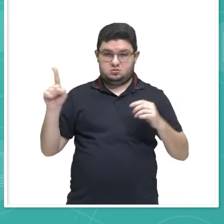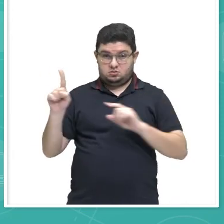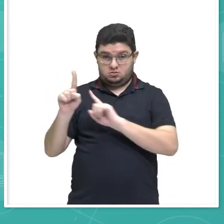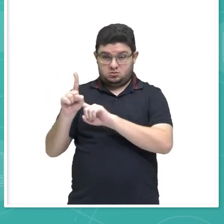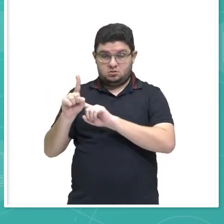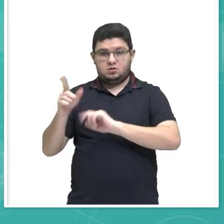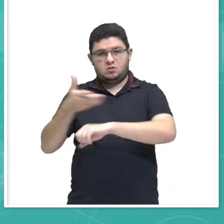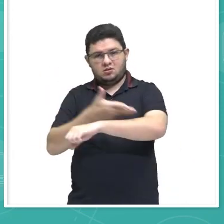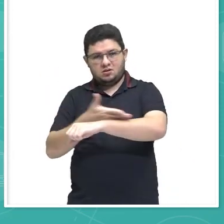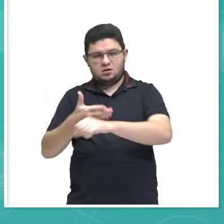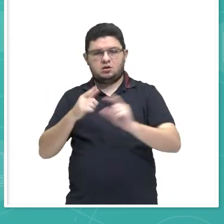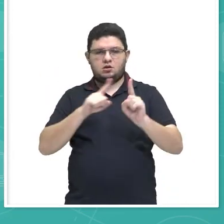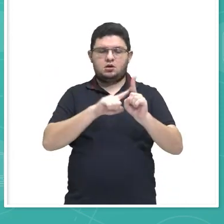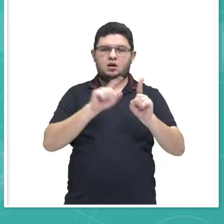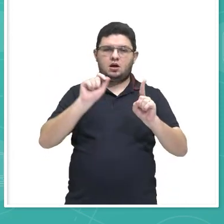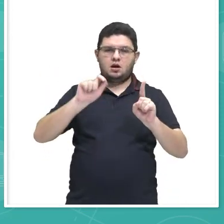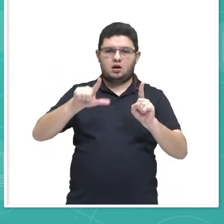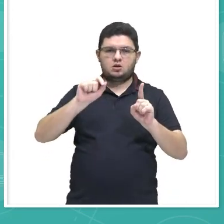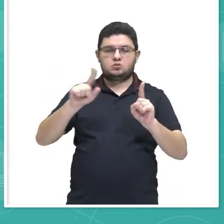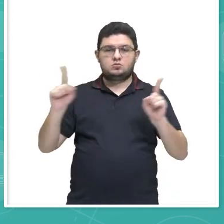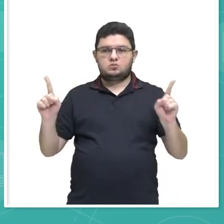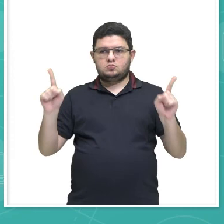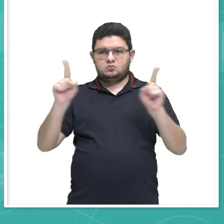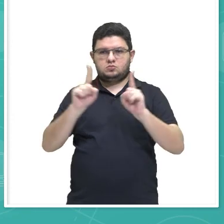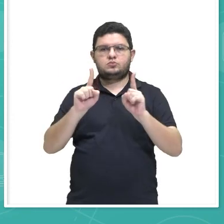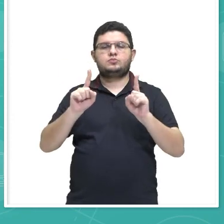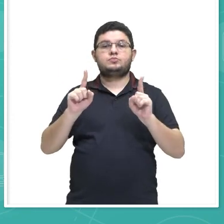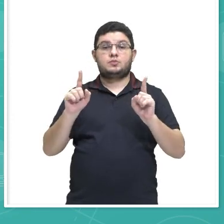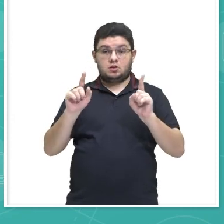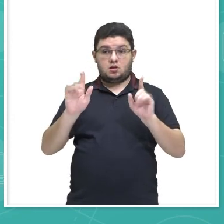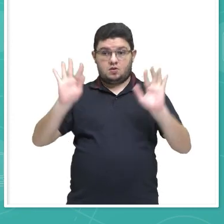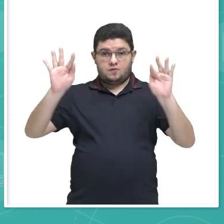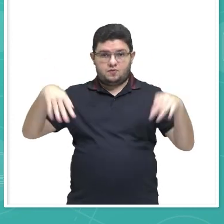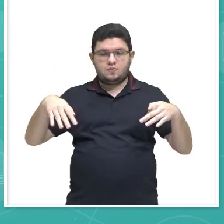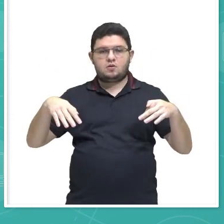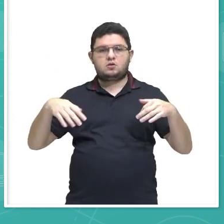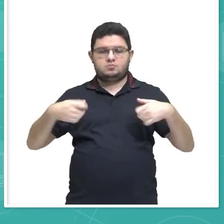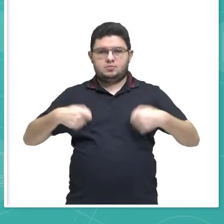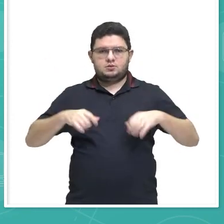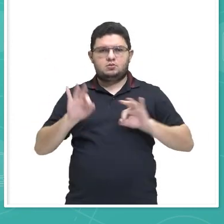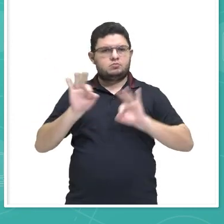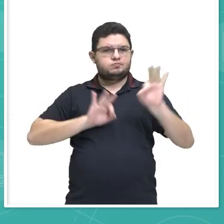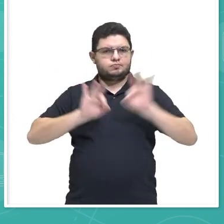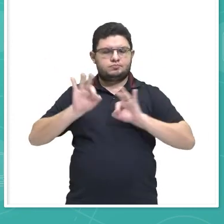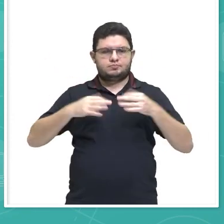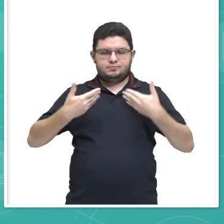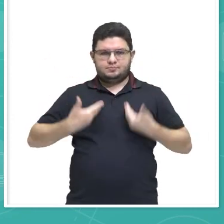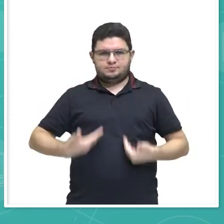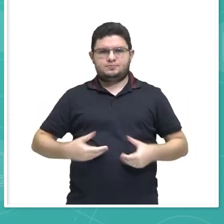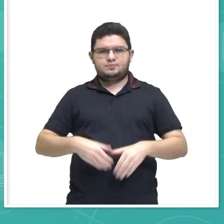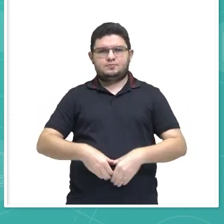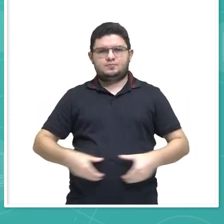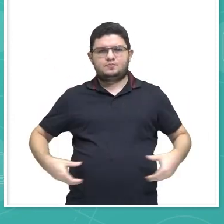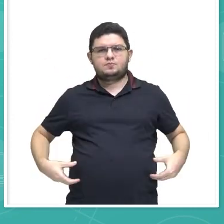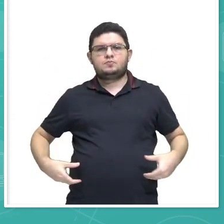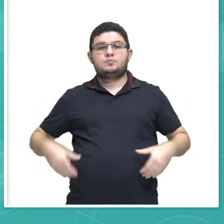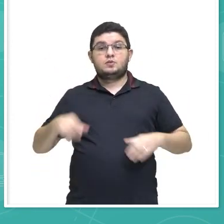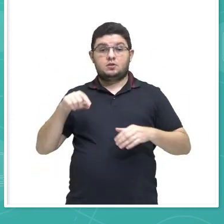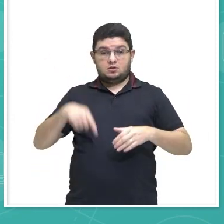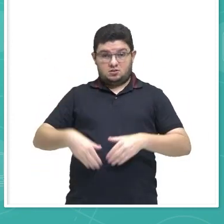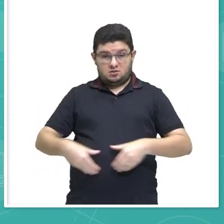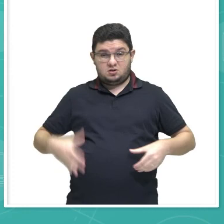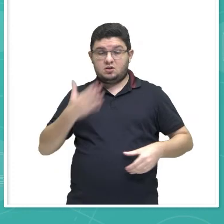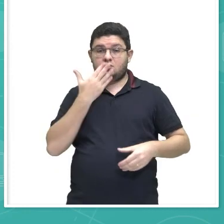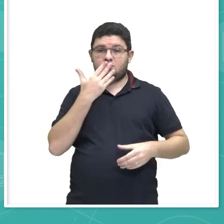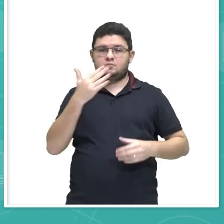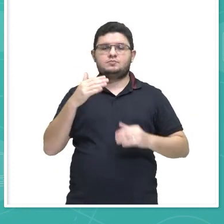judogi não pode estar desarrumado. A faixa simboliza o ciclo de aprendizagem do atleta e vai escurecendo com os anos de dedicação